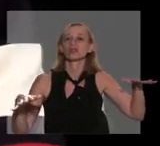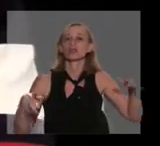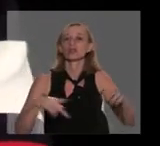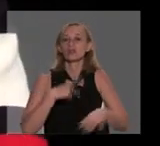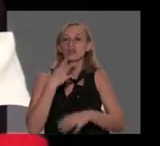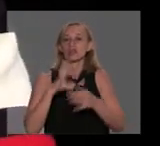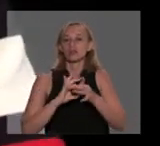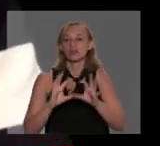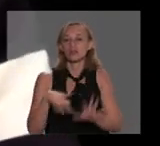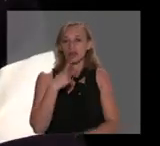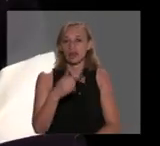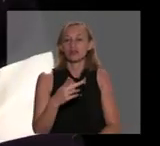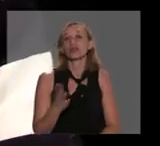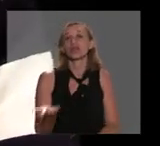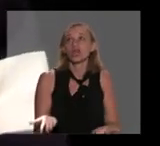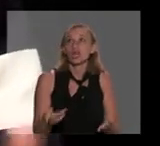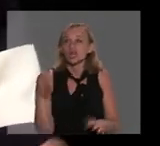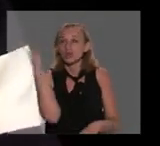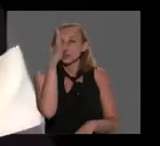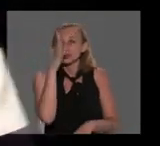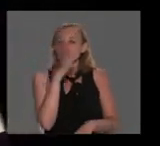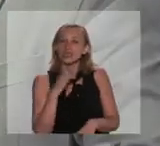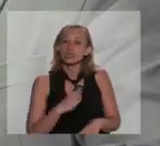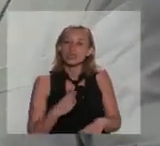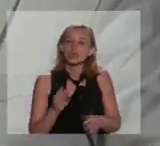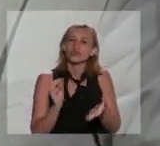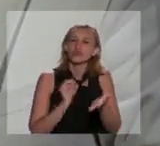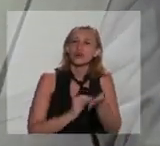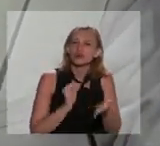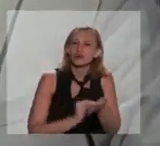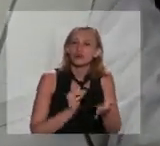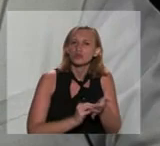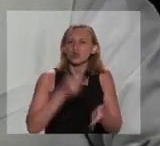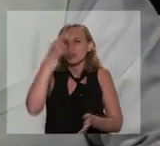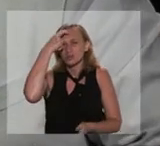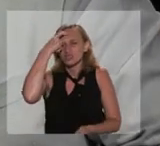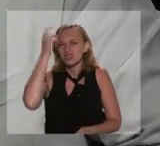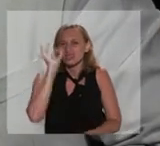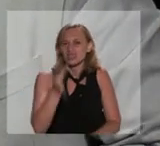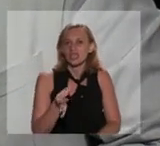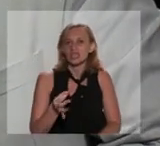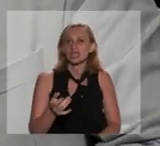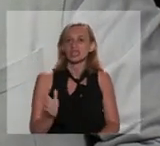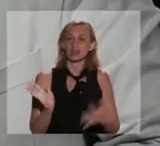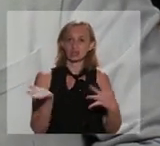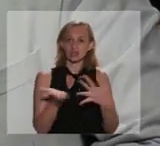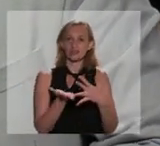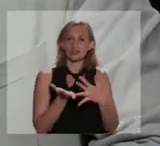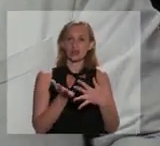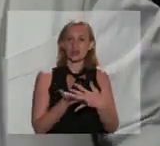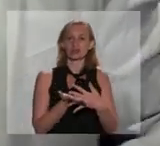agora tem um espaço de fala, tem um lugar de fala. Pois no Brasil falta muita empatia com relação a essa